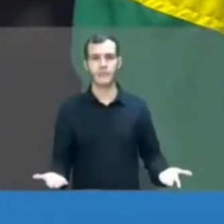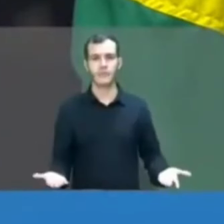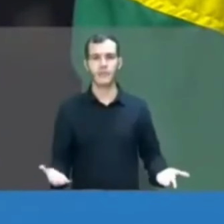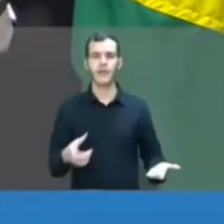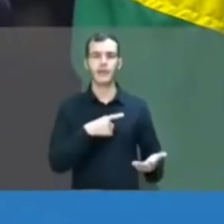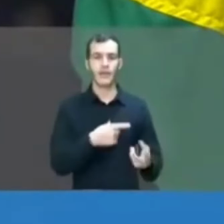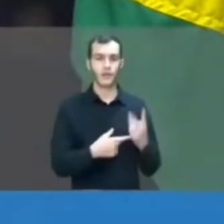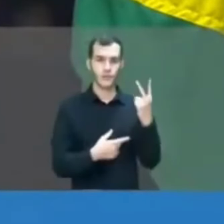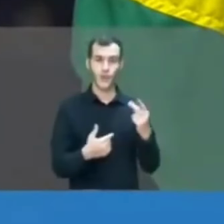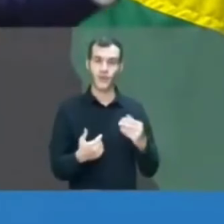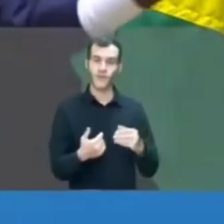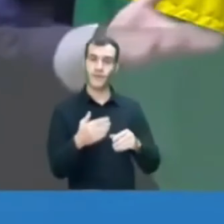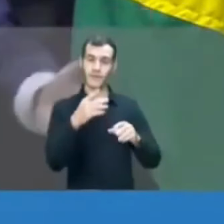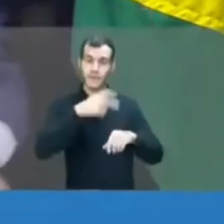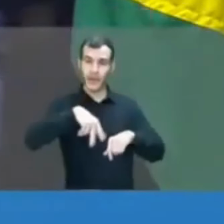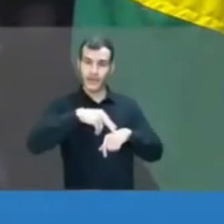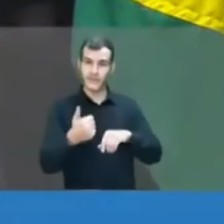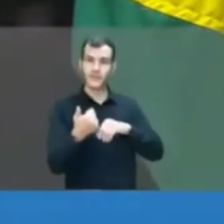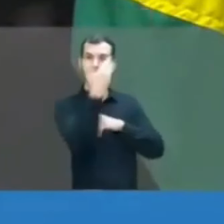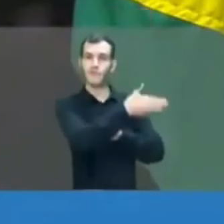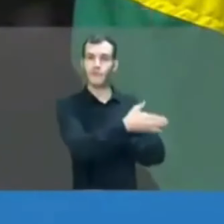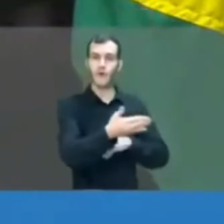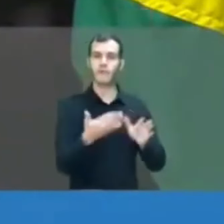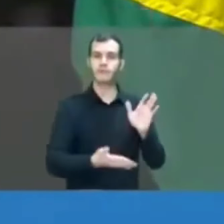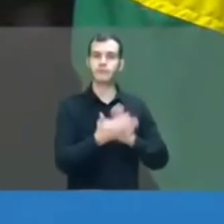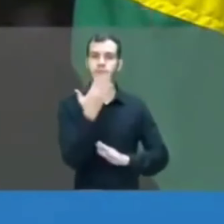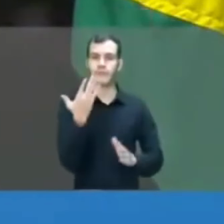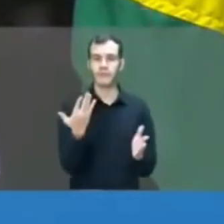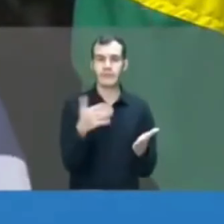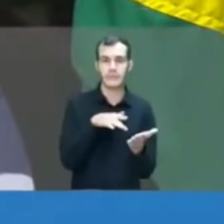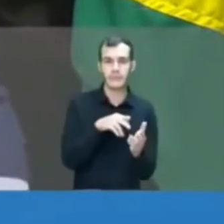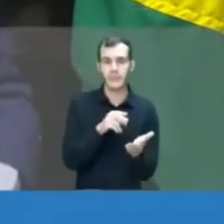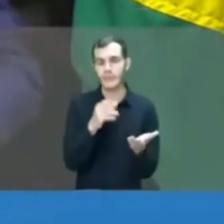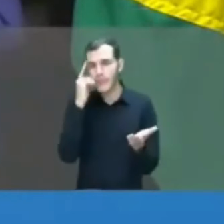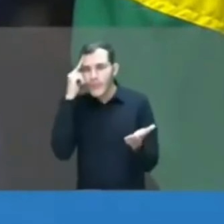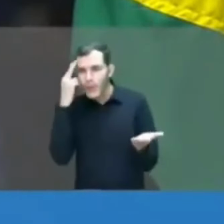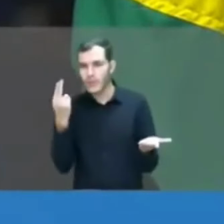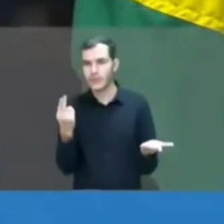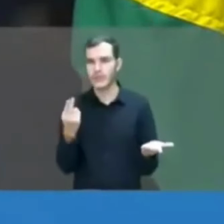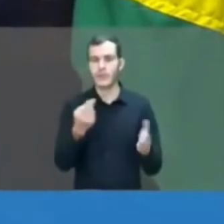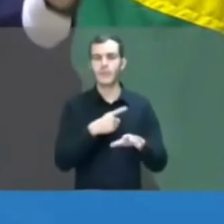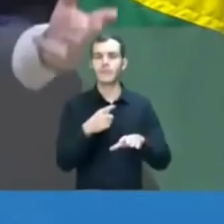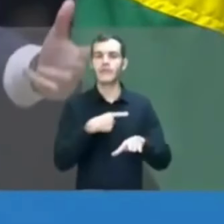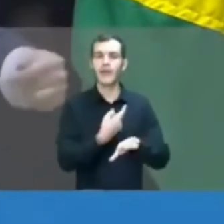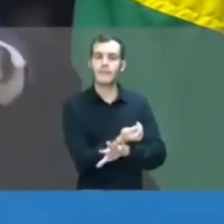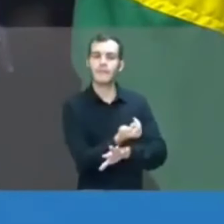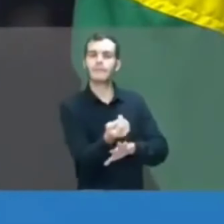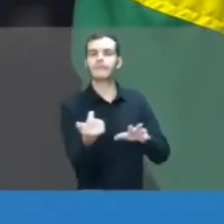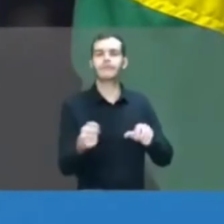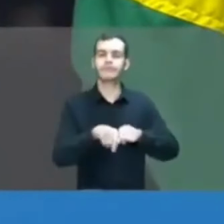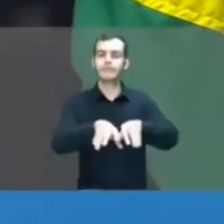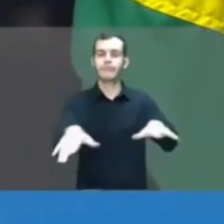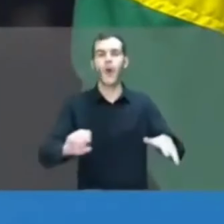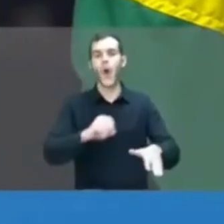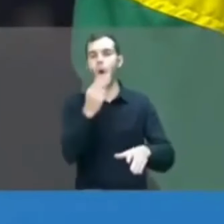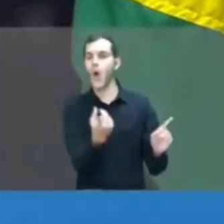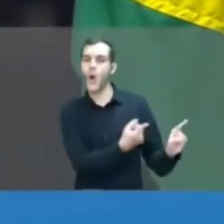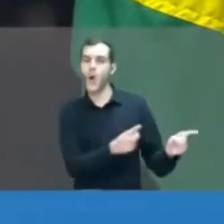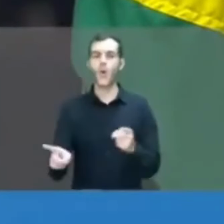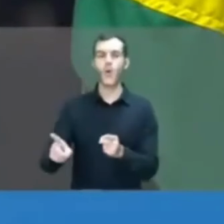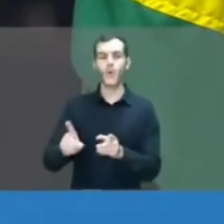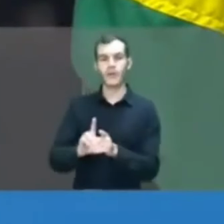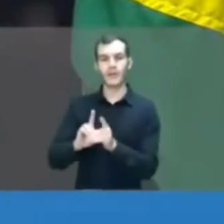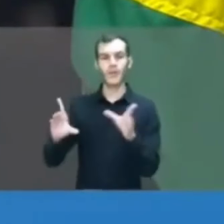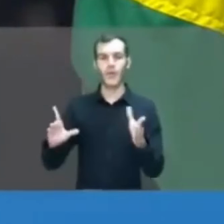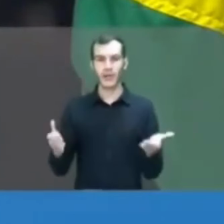país foragidos por supostamente disseminar fake news. Vou ficar até segurando isso aqui. Ou por atentado à democracia. Atentado à democracia